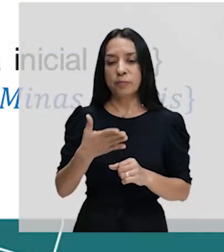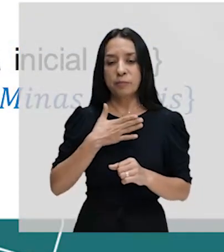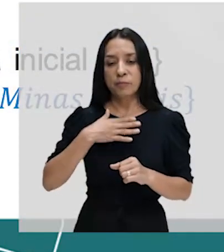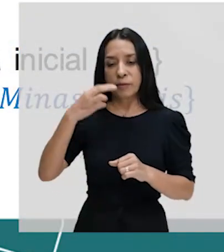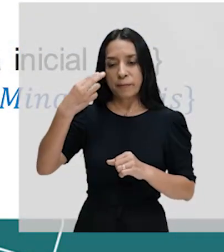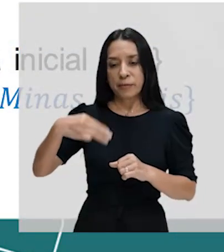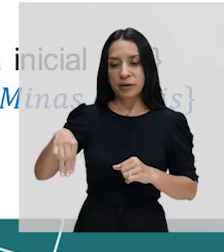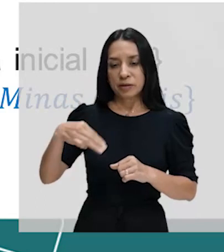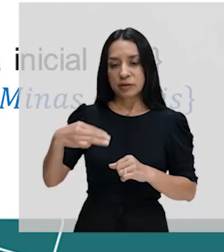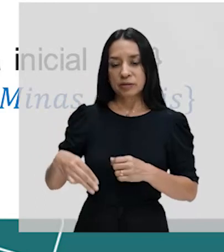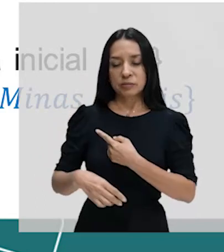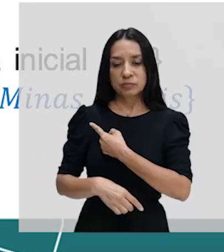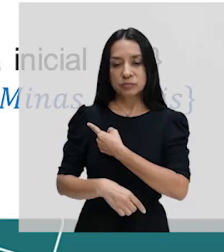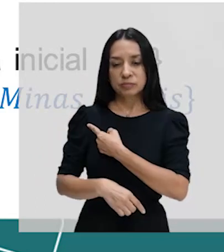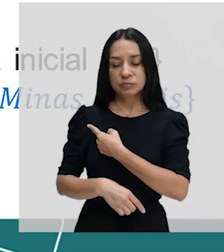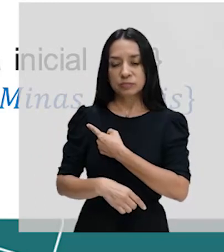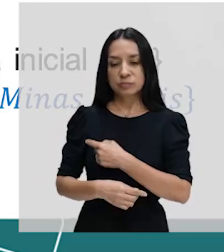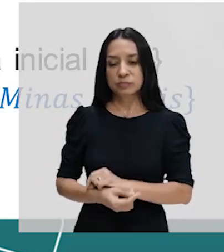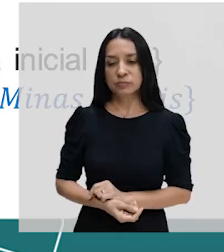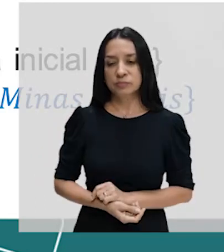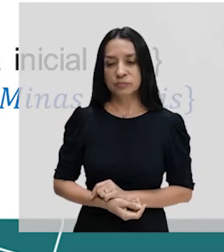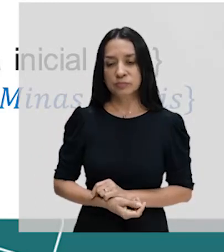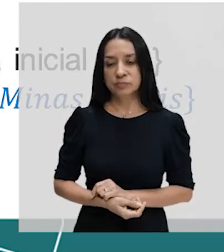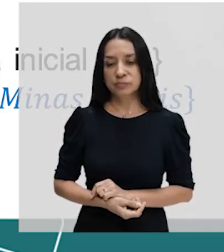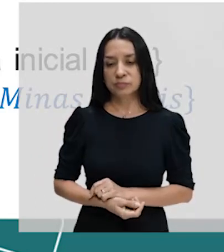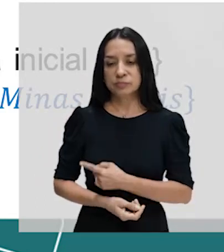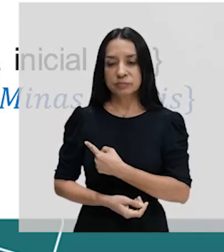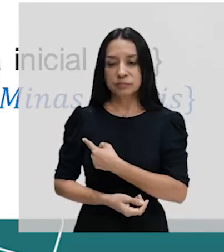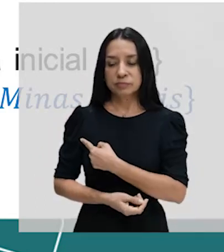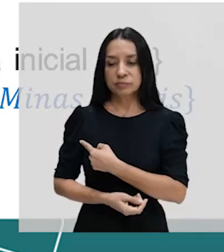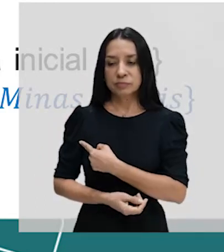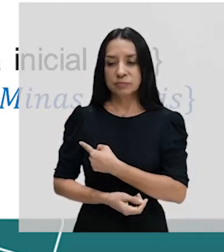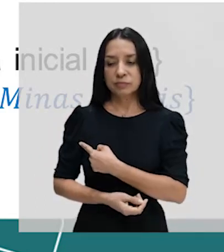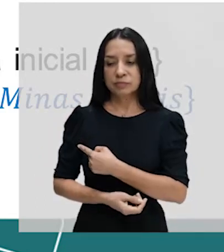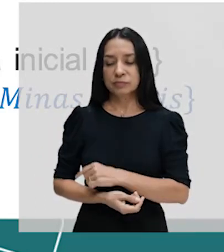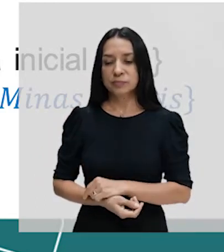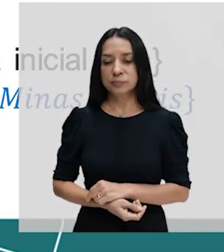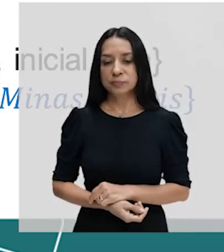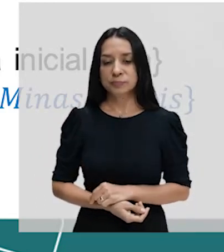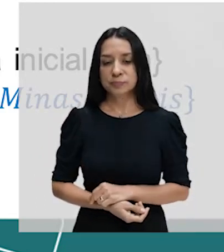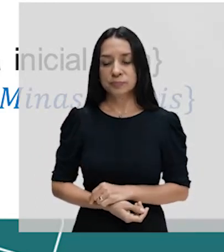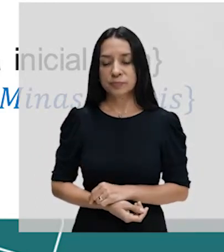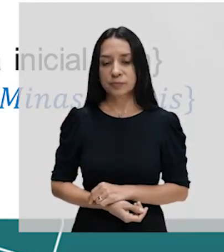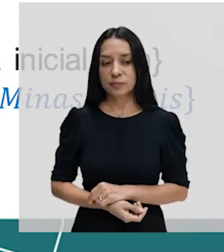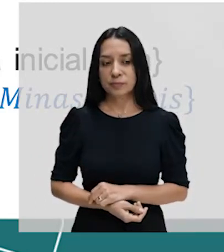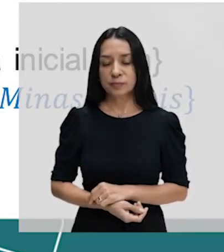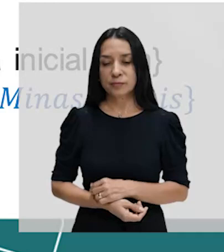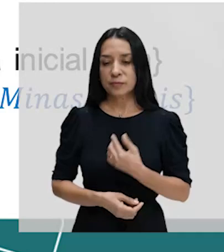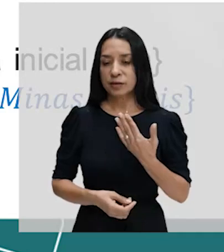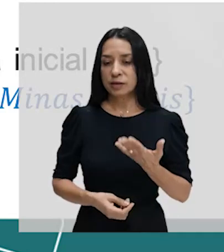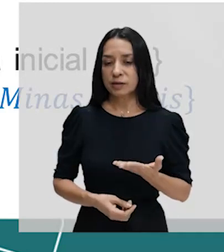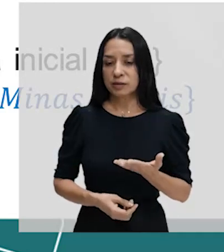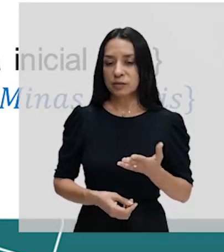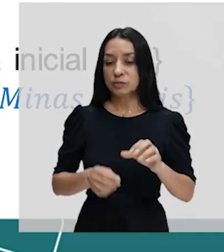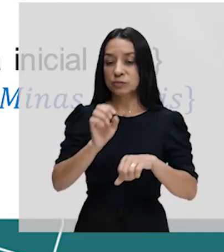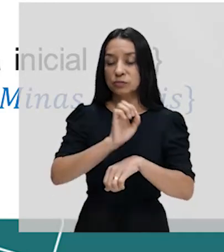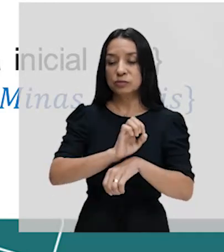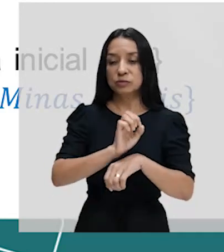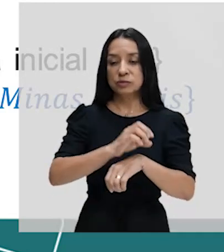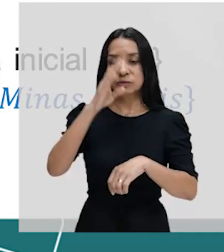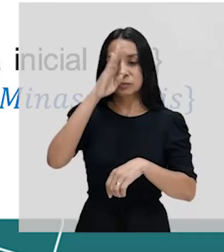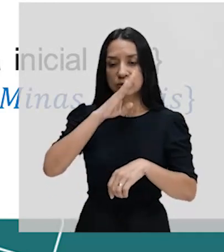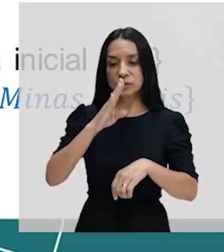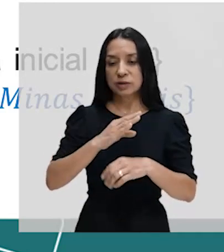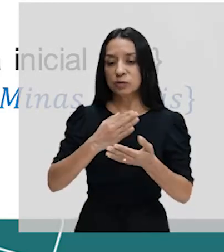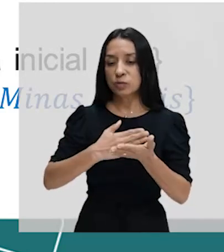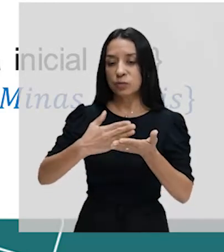Tem Maranhão, tem Mato Grosso do Sul e também Minas Gerais, tá? Então, dos estados brasileiros